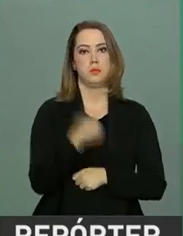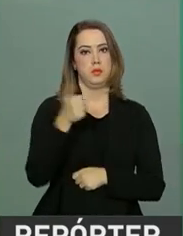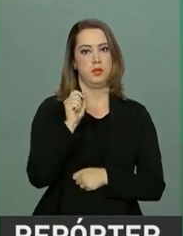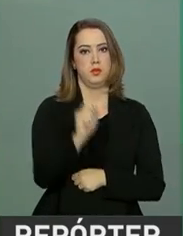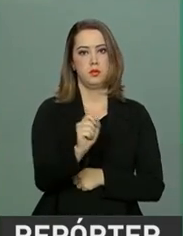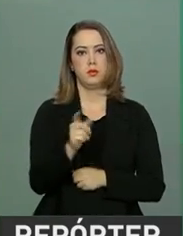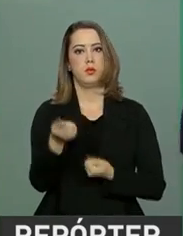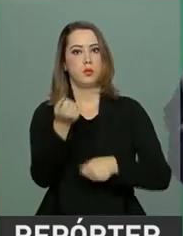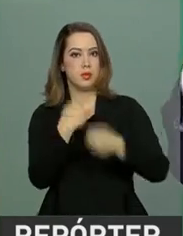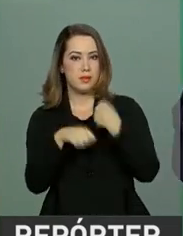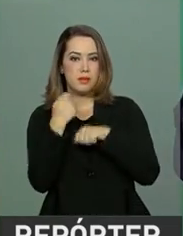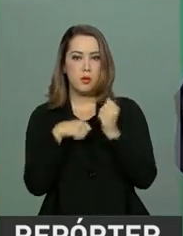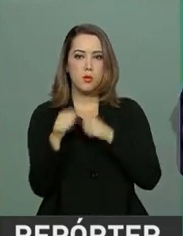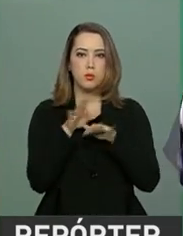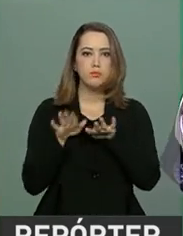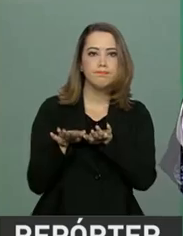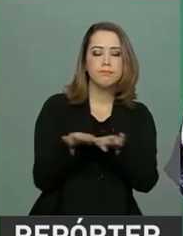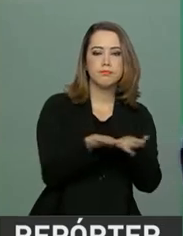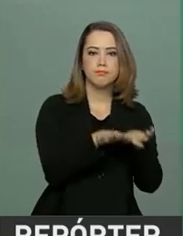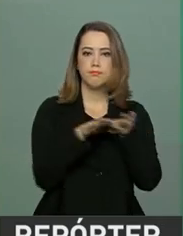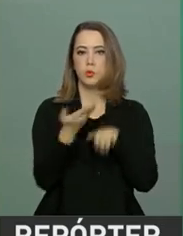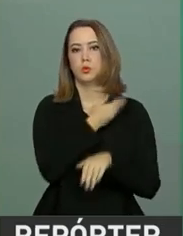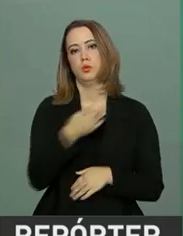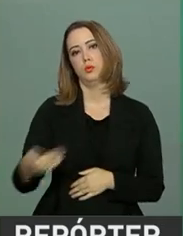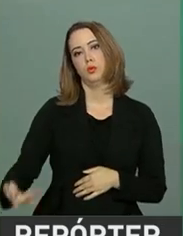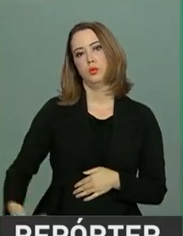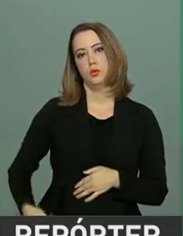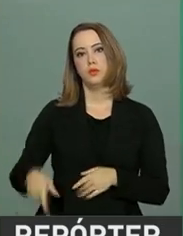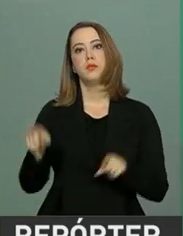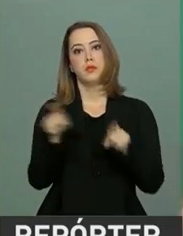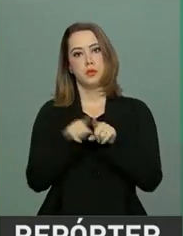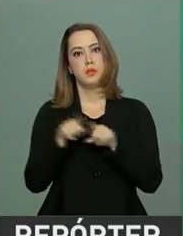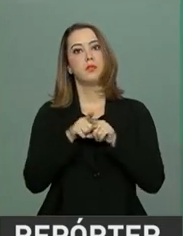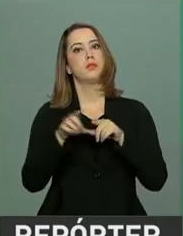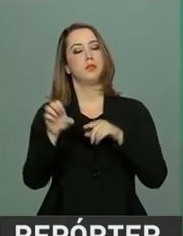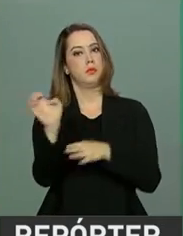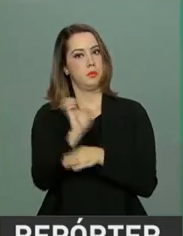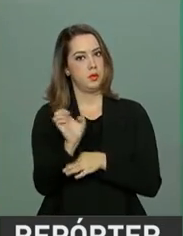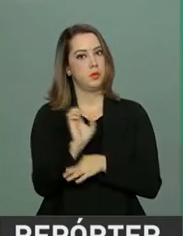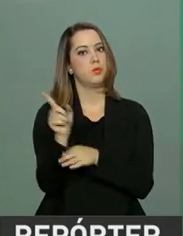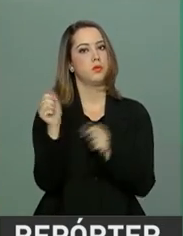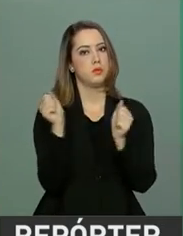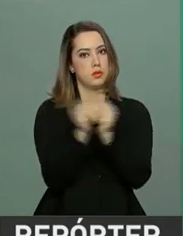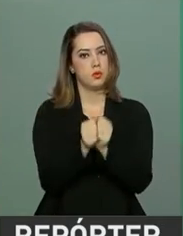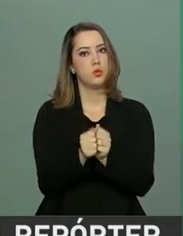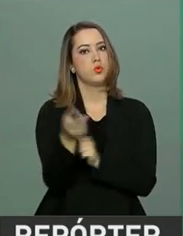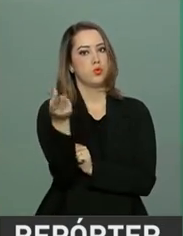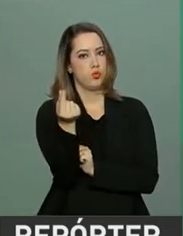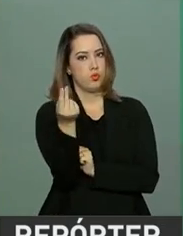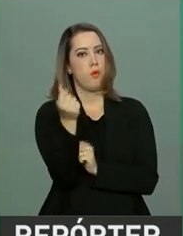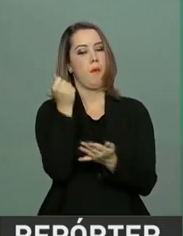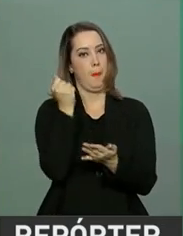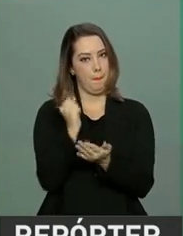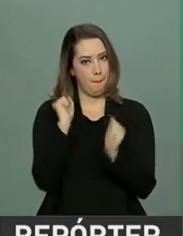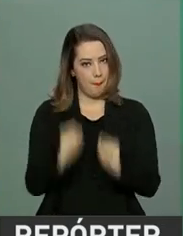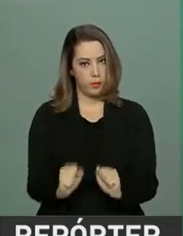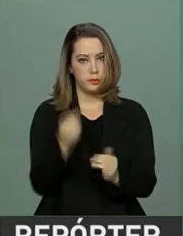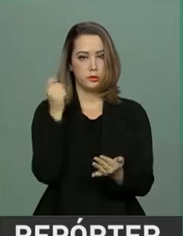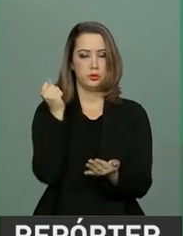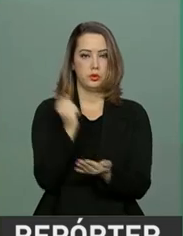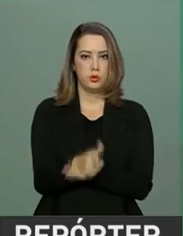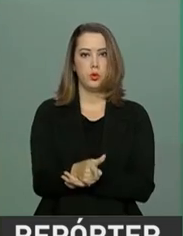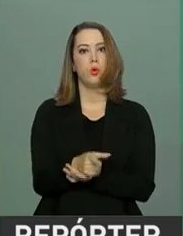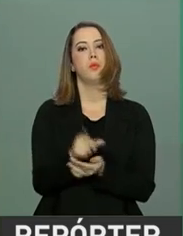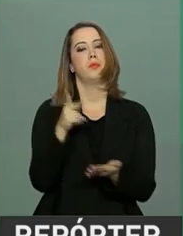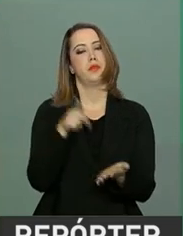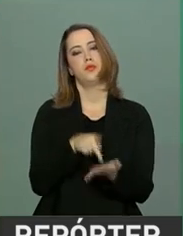estáveis ah do Governo Federal e do dos governos estaduais e uma moeda com poder de compra mantido